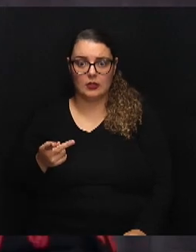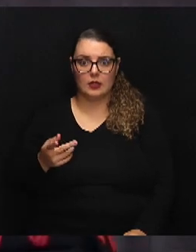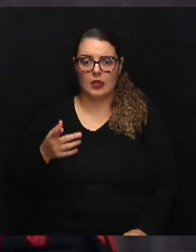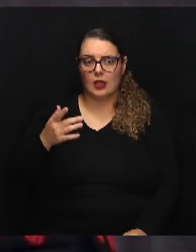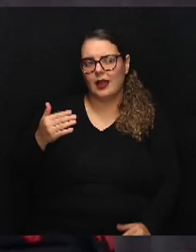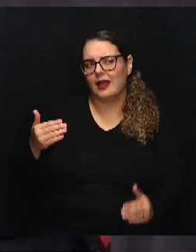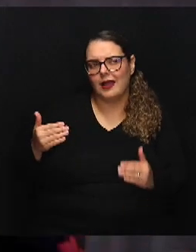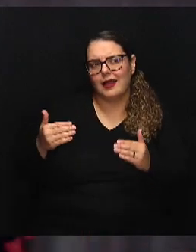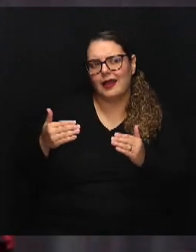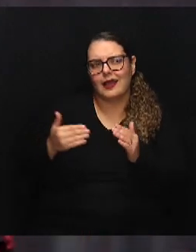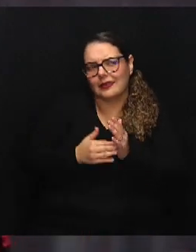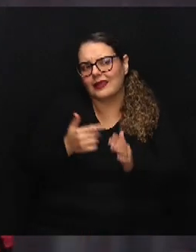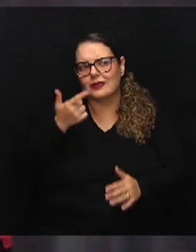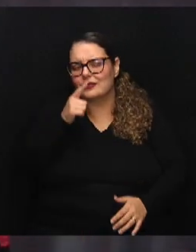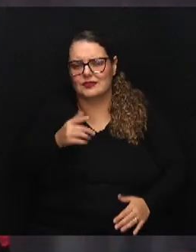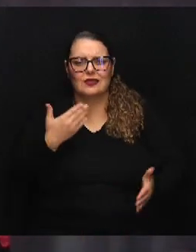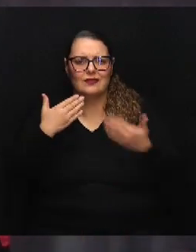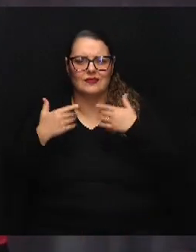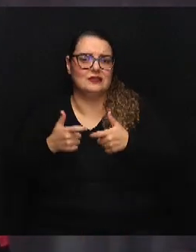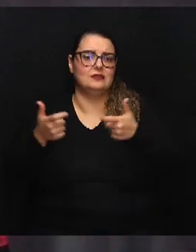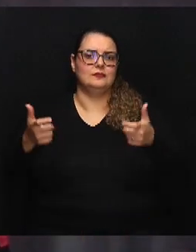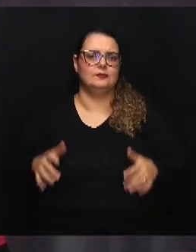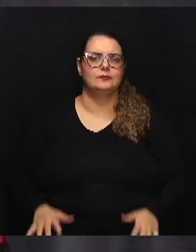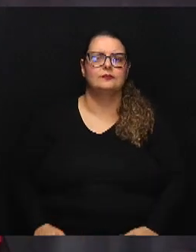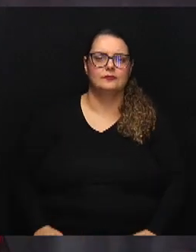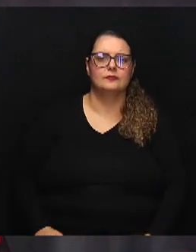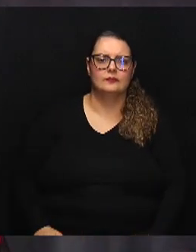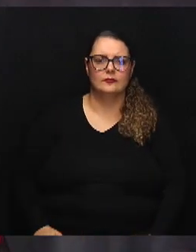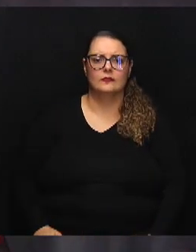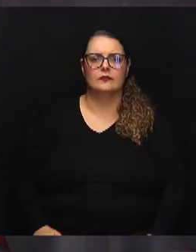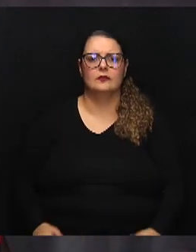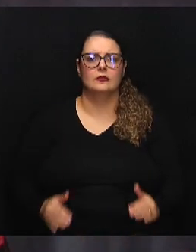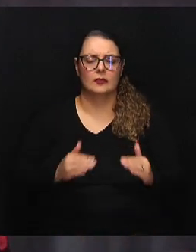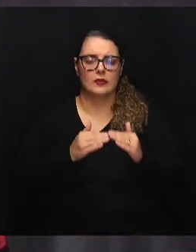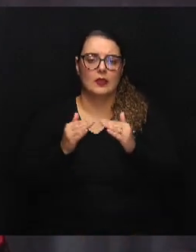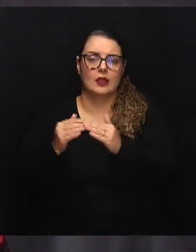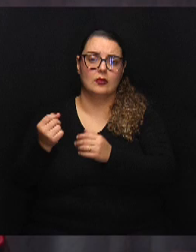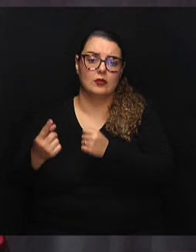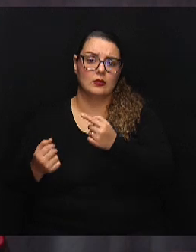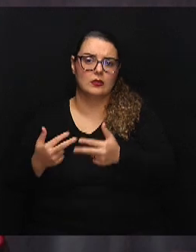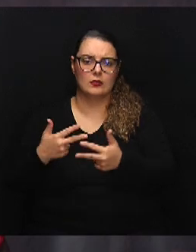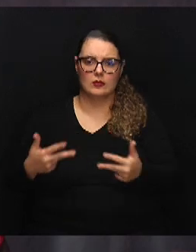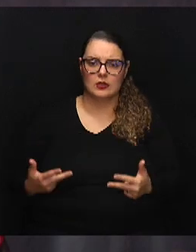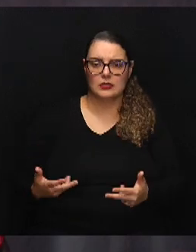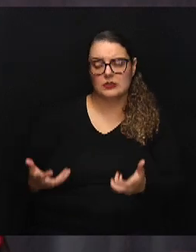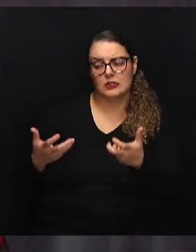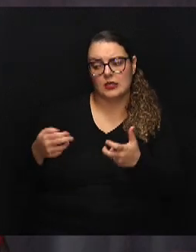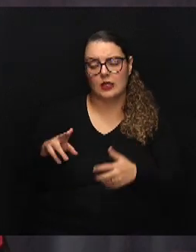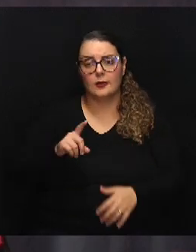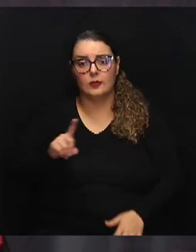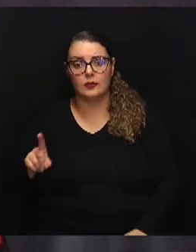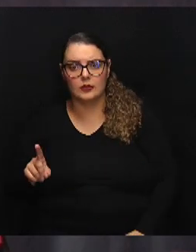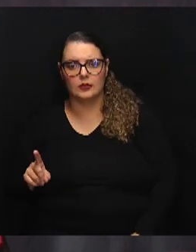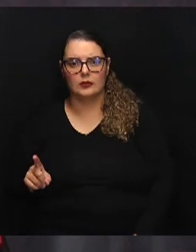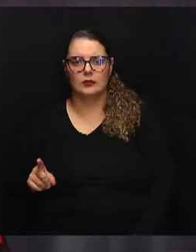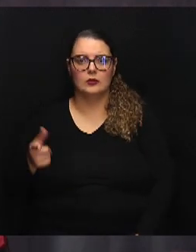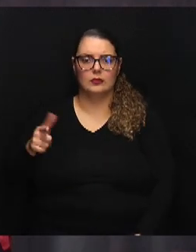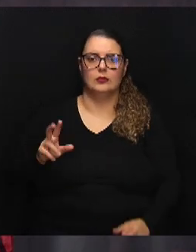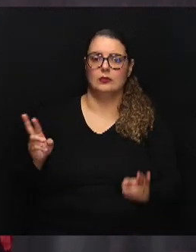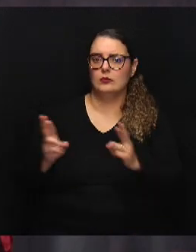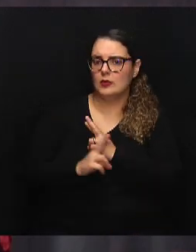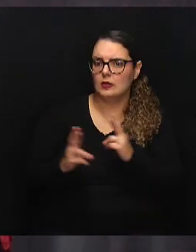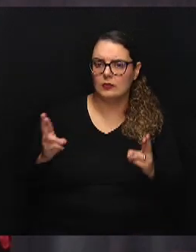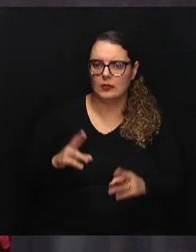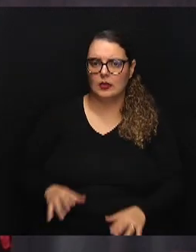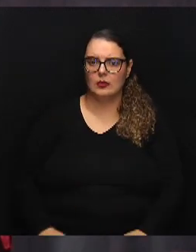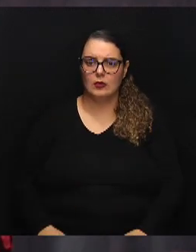conversar tanto, mas assim, acho que acordar algumas coisas, né? Assim, você quer ou não continuar uma relação. Porque